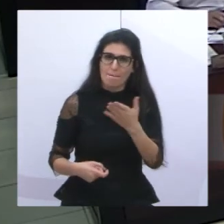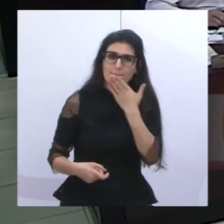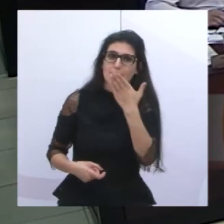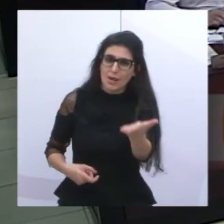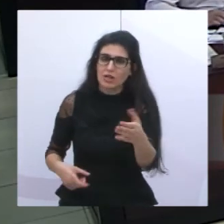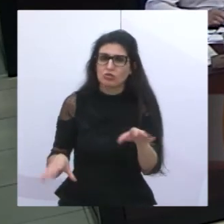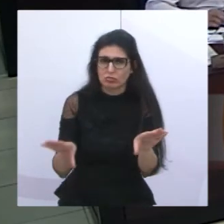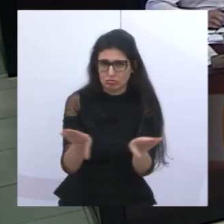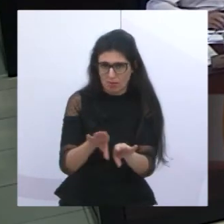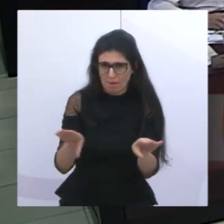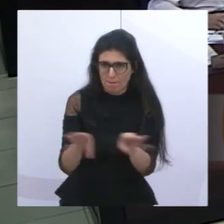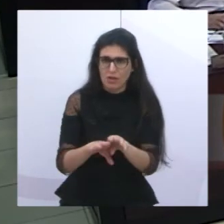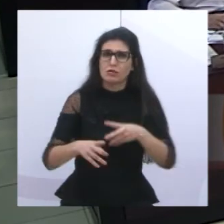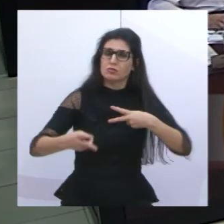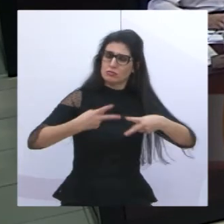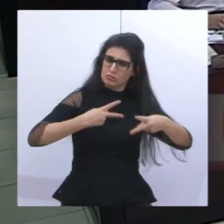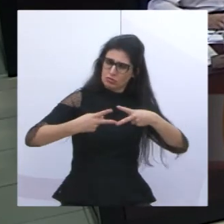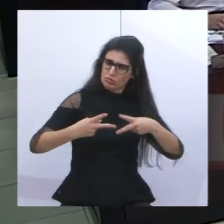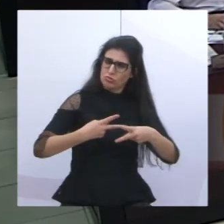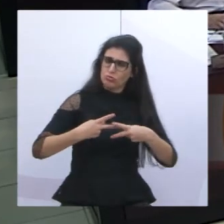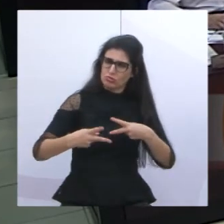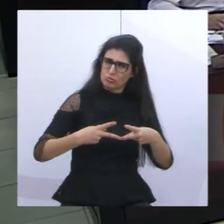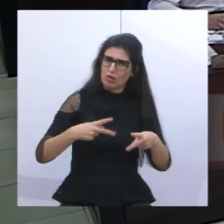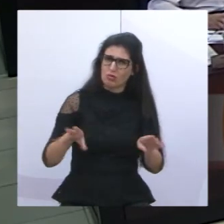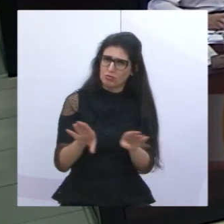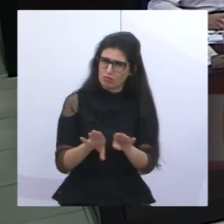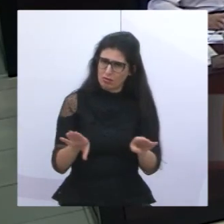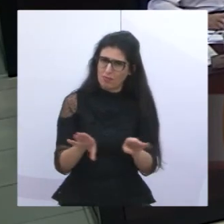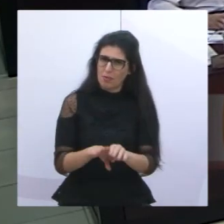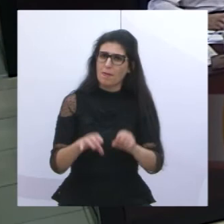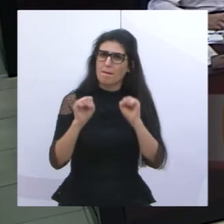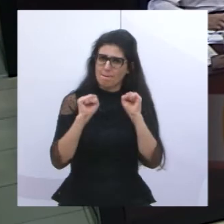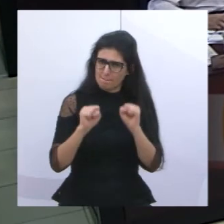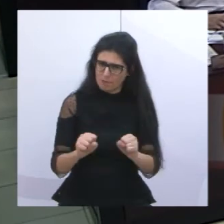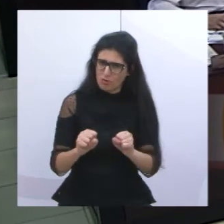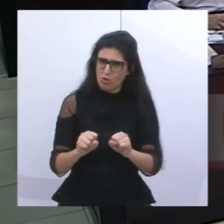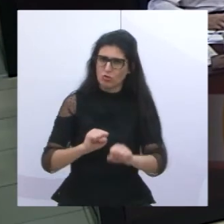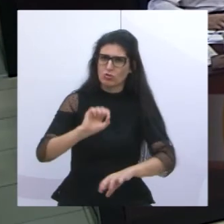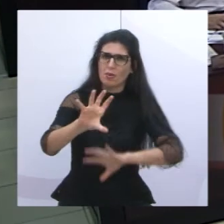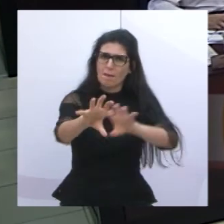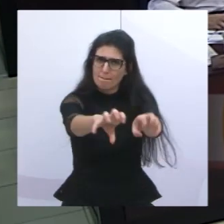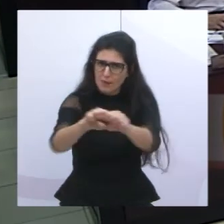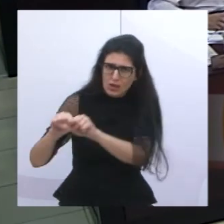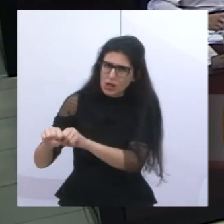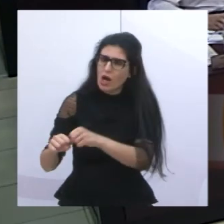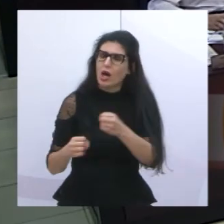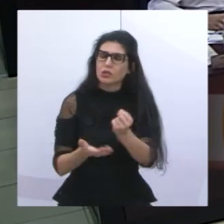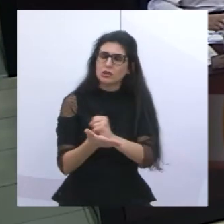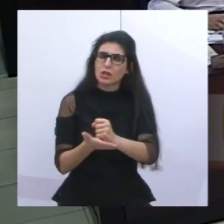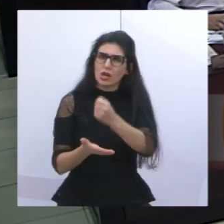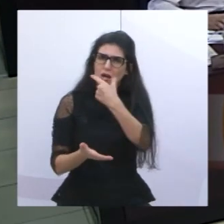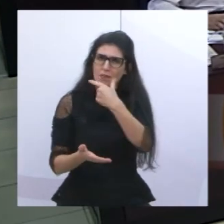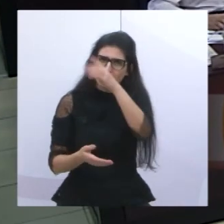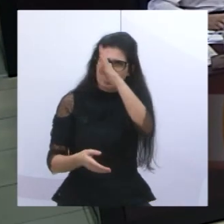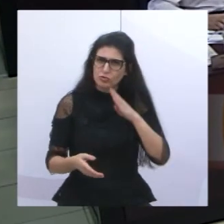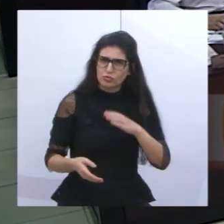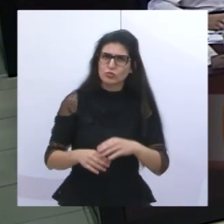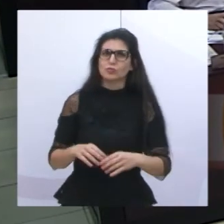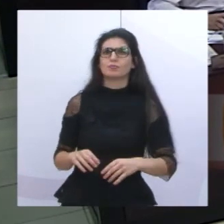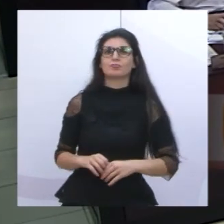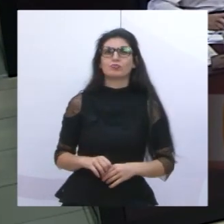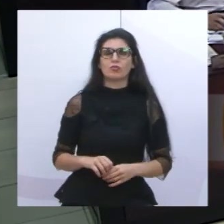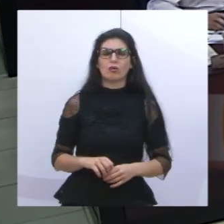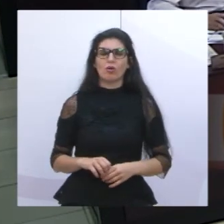E São José também fornece medicamento sem ser um local exclusivo. Sou contrário ao